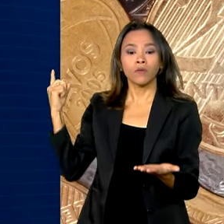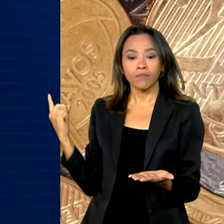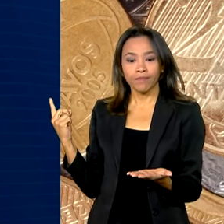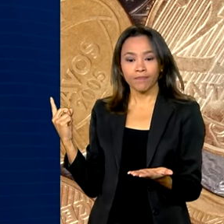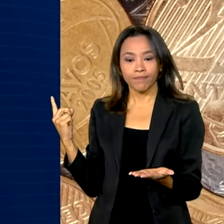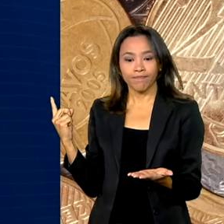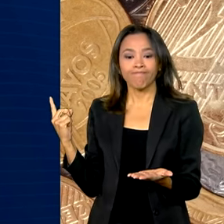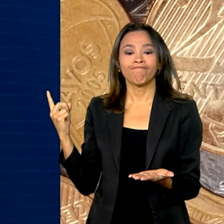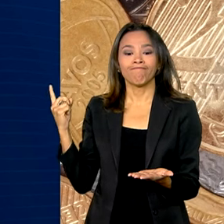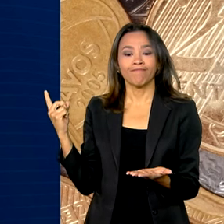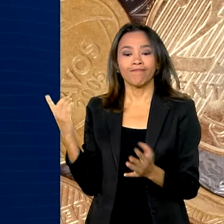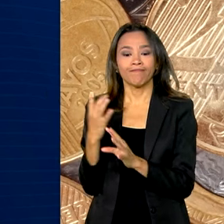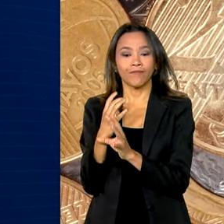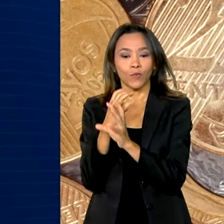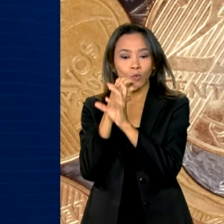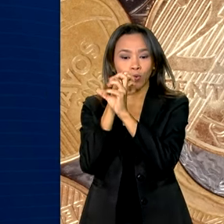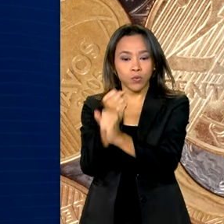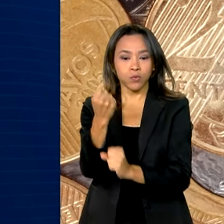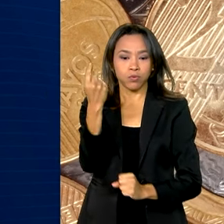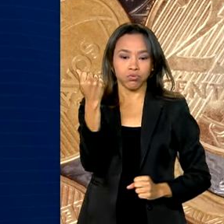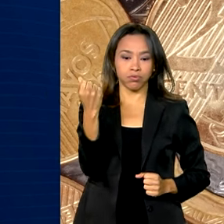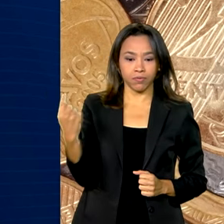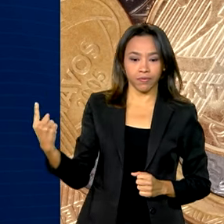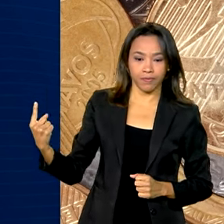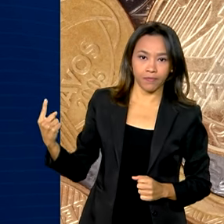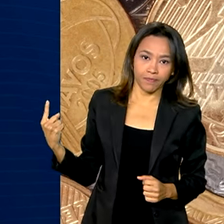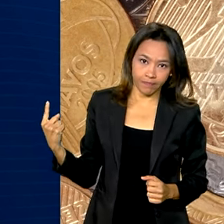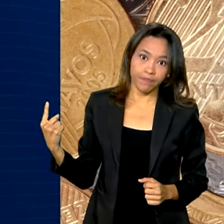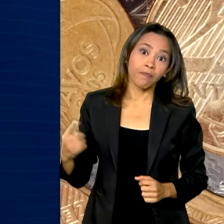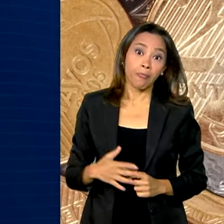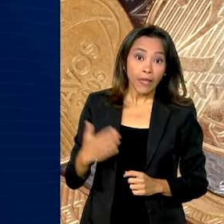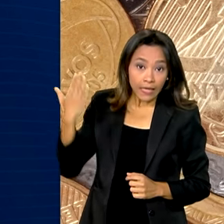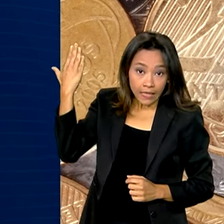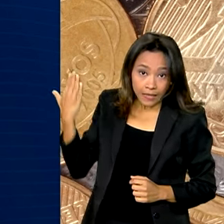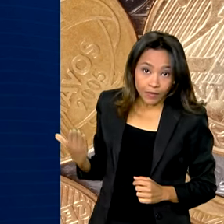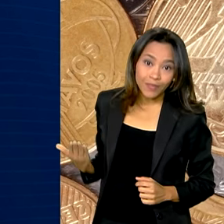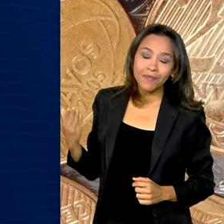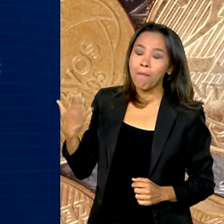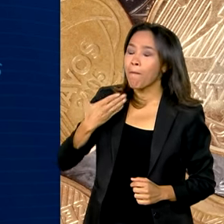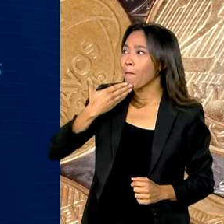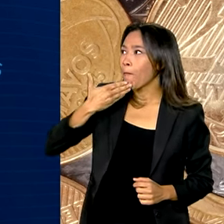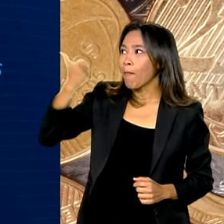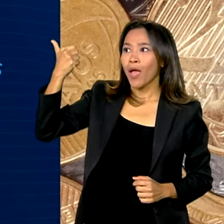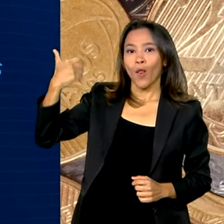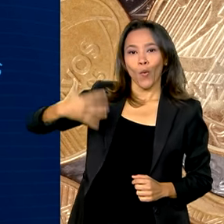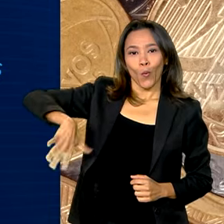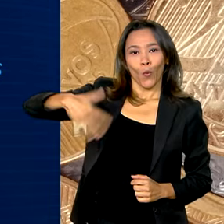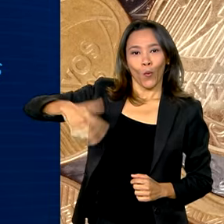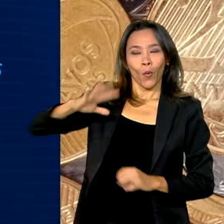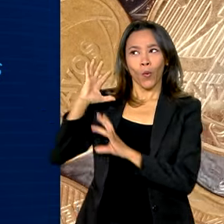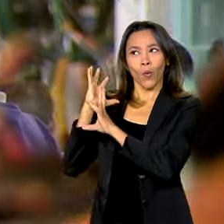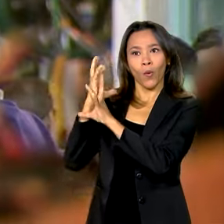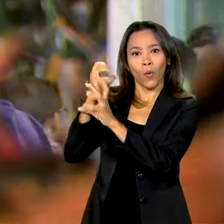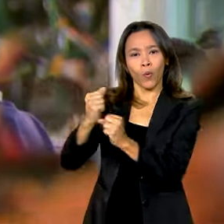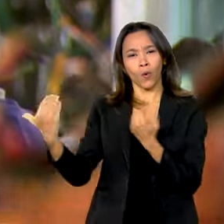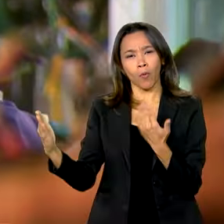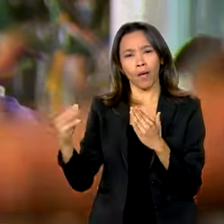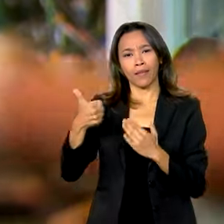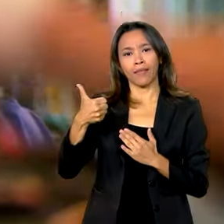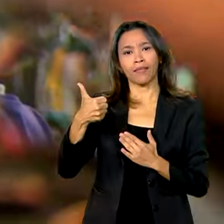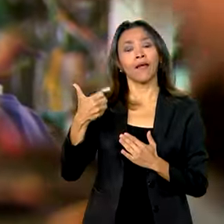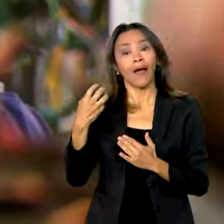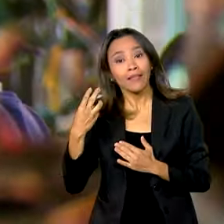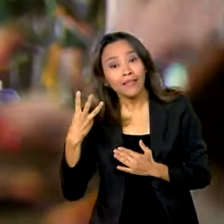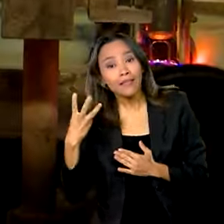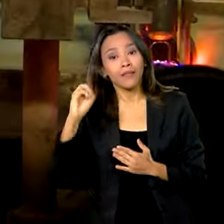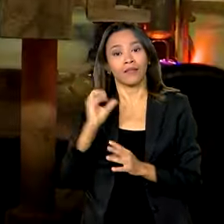bilhões e 970 milhões de reais. Essa foi a melhor arrecadação em 30 anos. O saldo